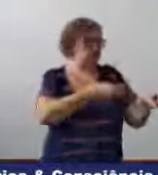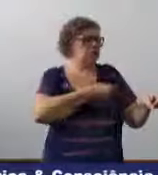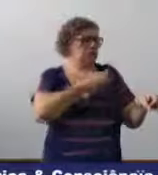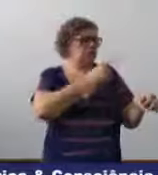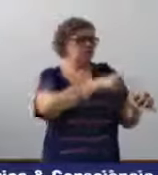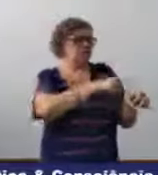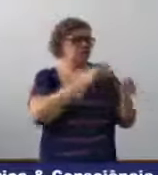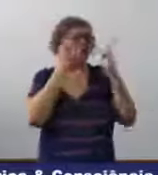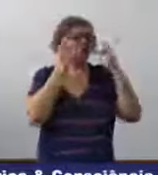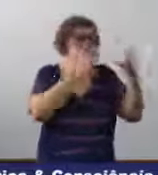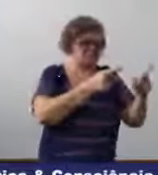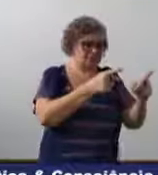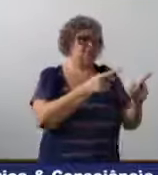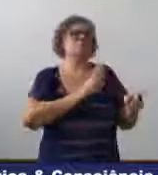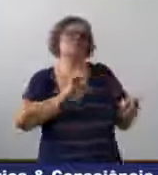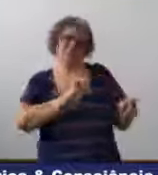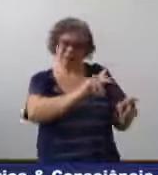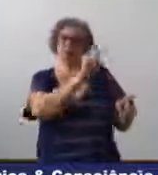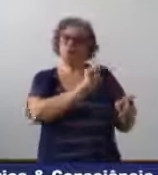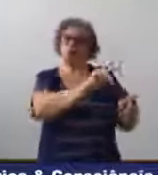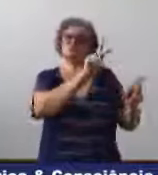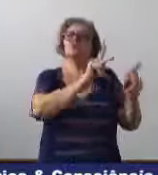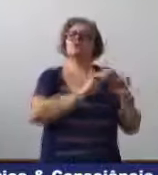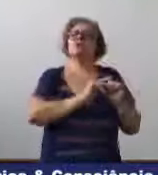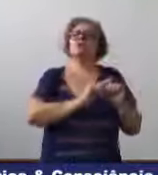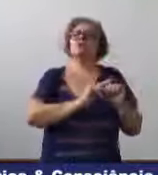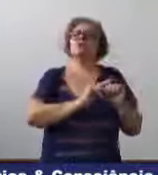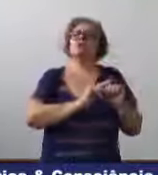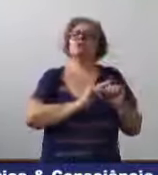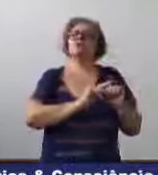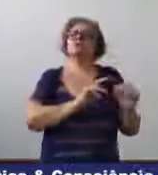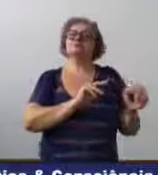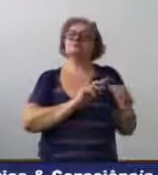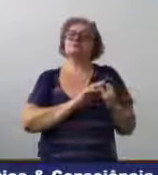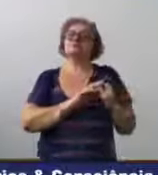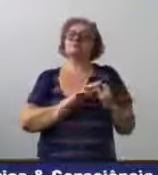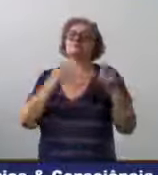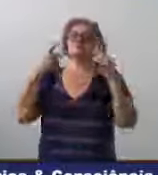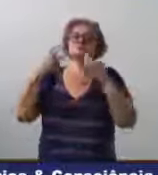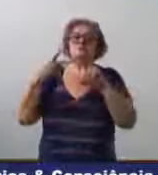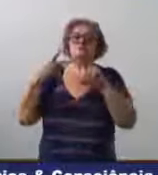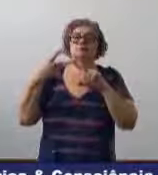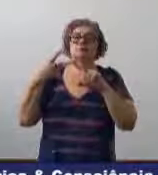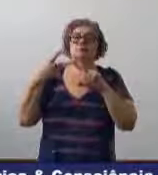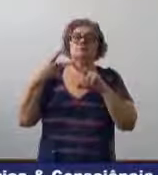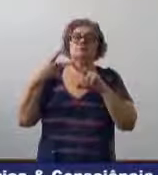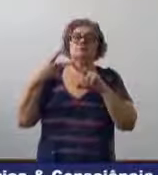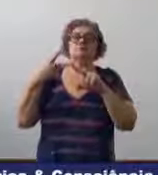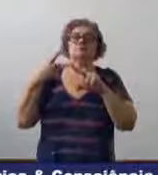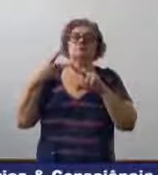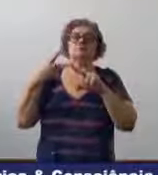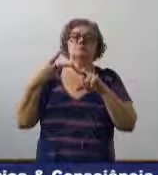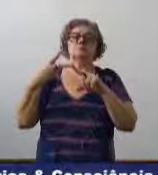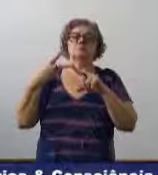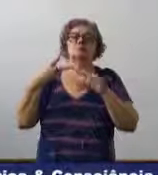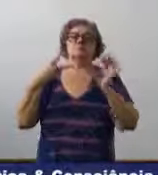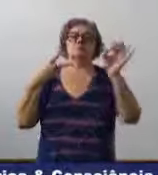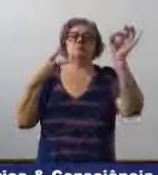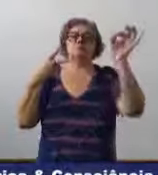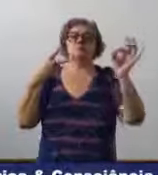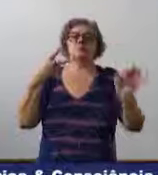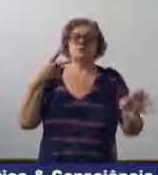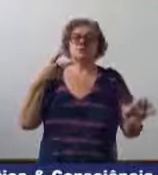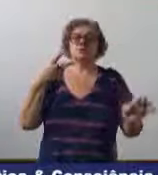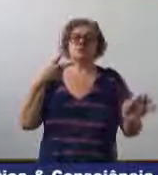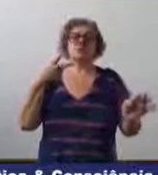nossa observação. As coisas existiam independentemente do fato de serem observadas. 2. Um